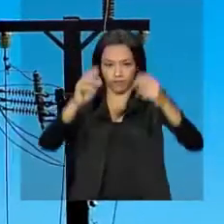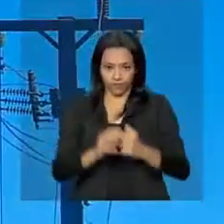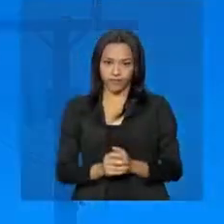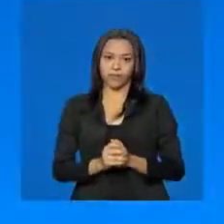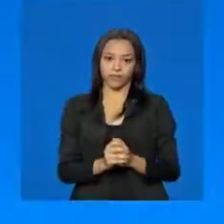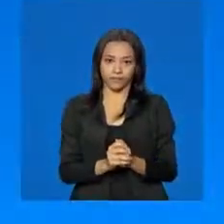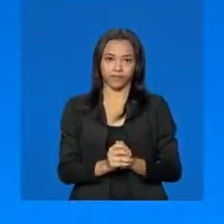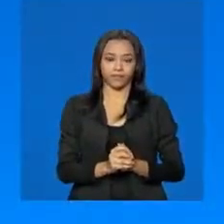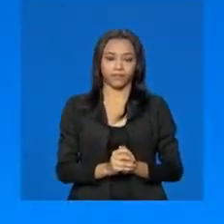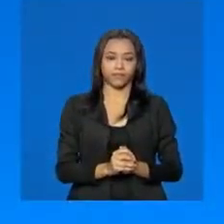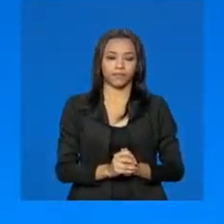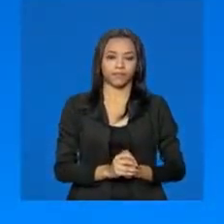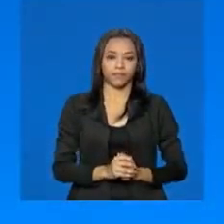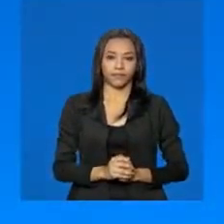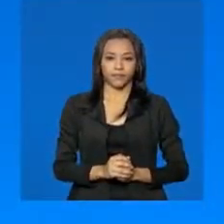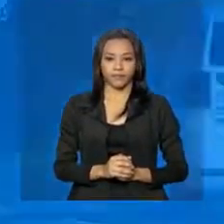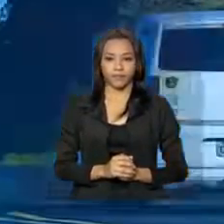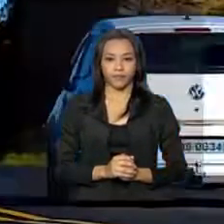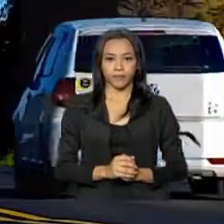rede de distribuição.